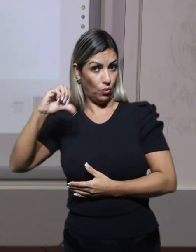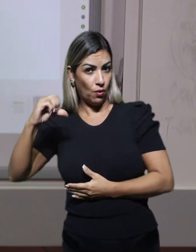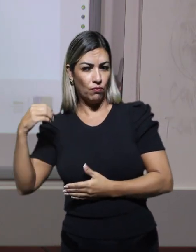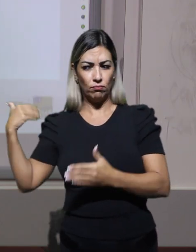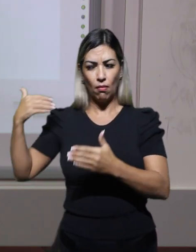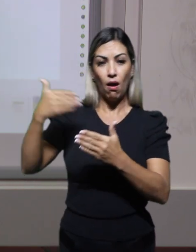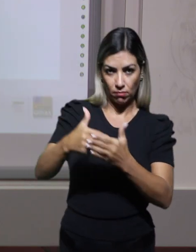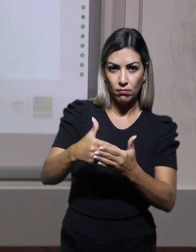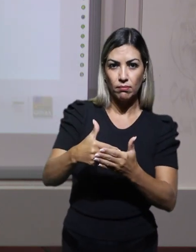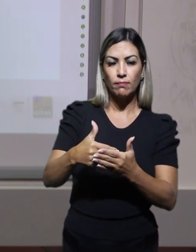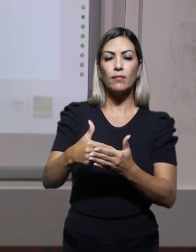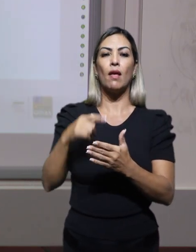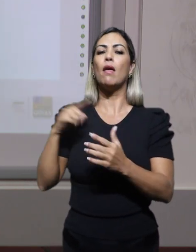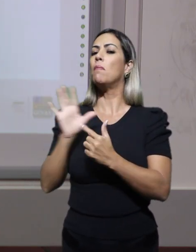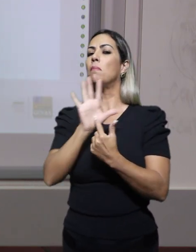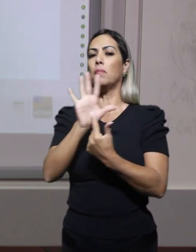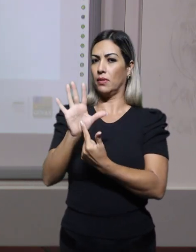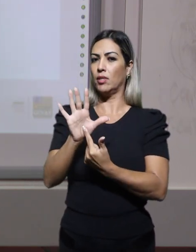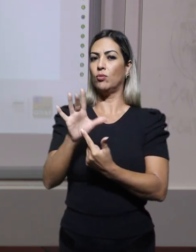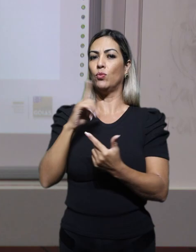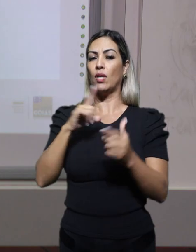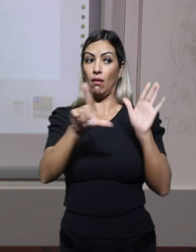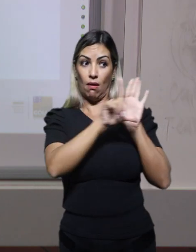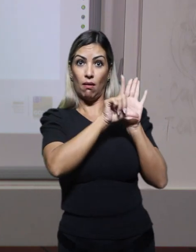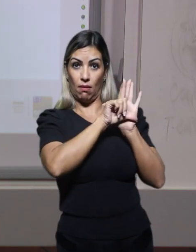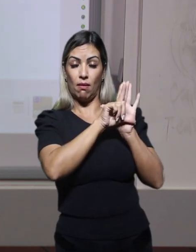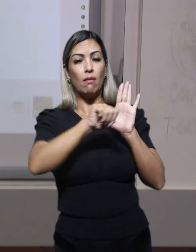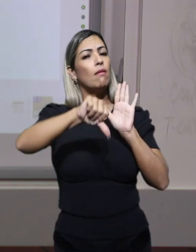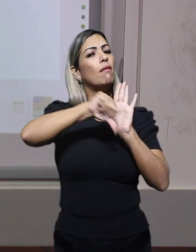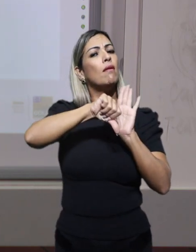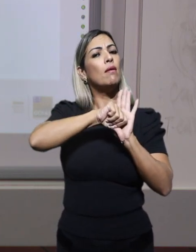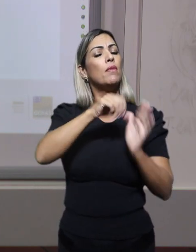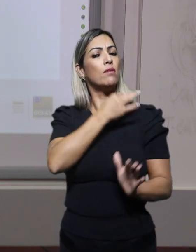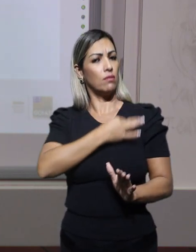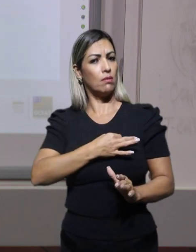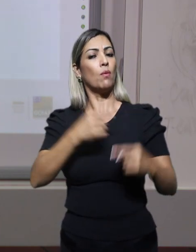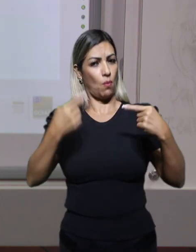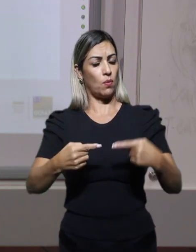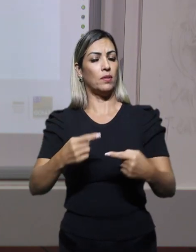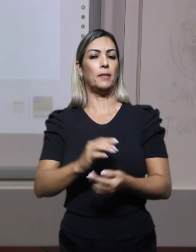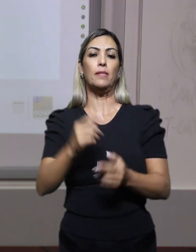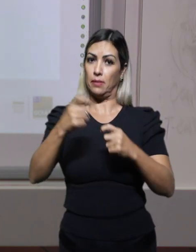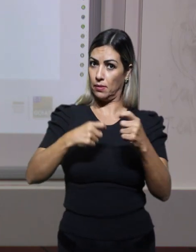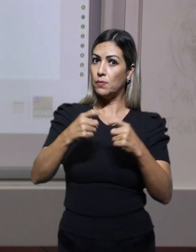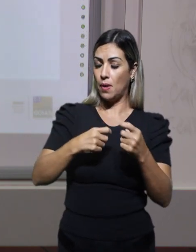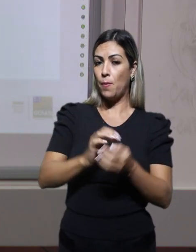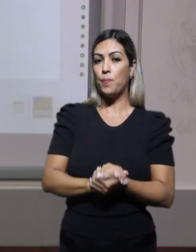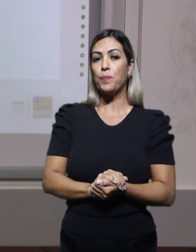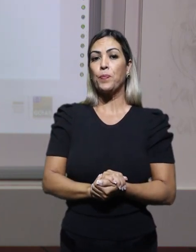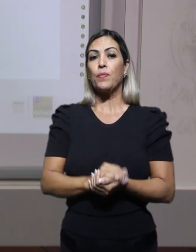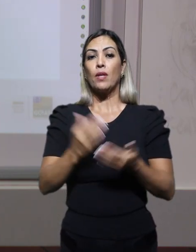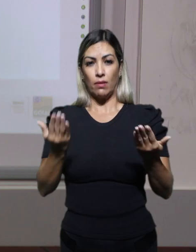são tutelados, está escrito que são crimes contra a dignidade sexual, de modo que o bem jurídico